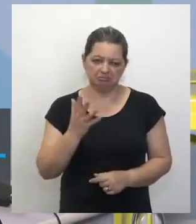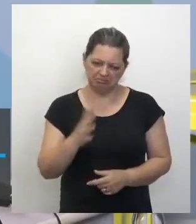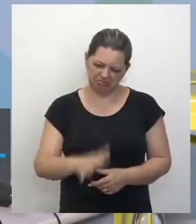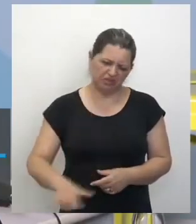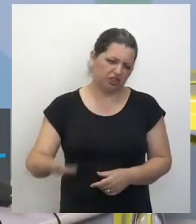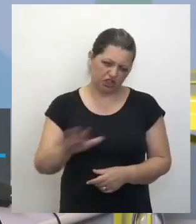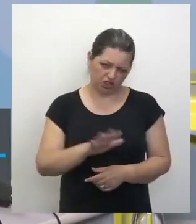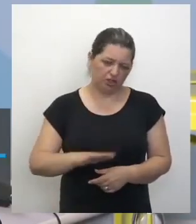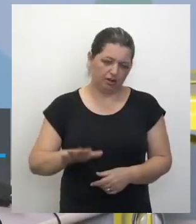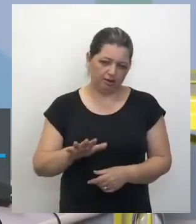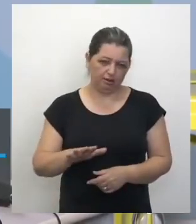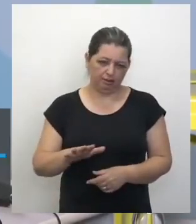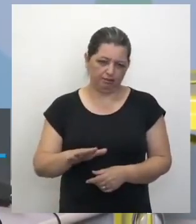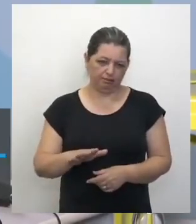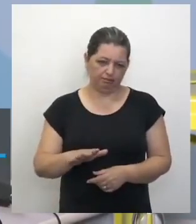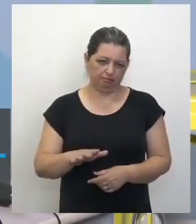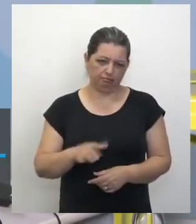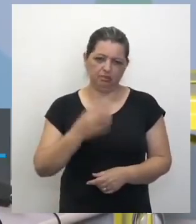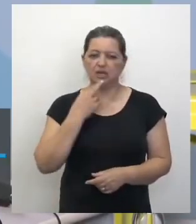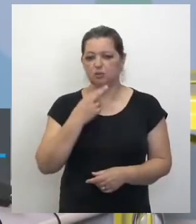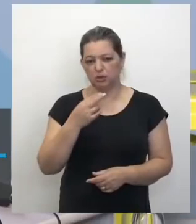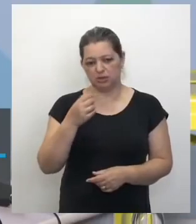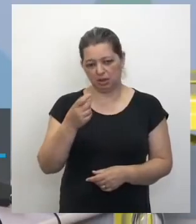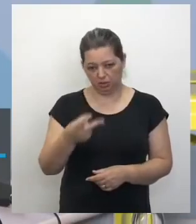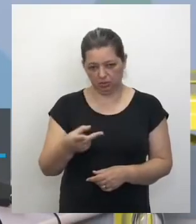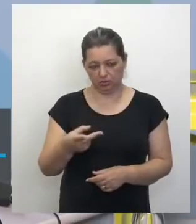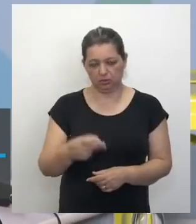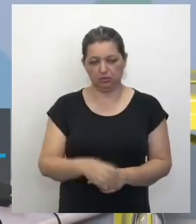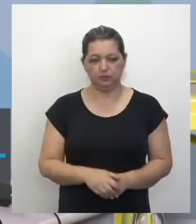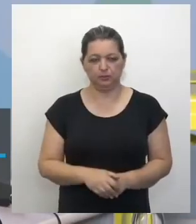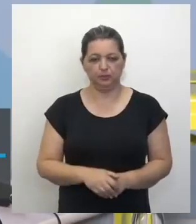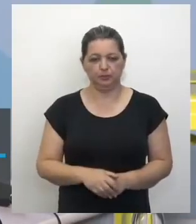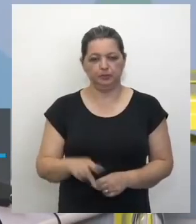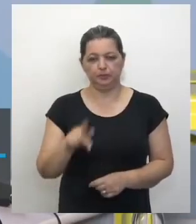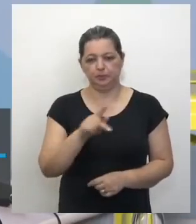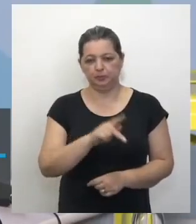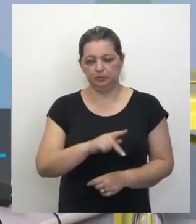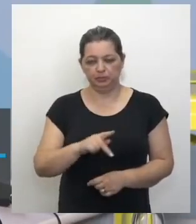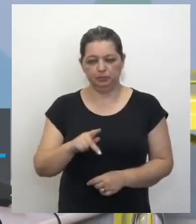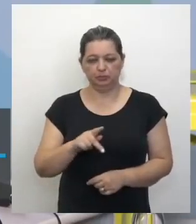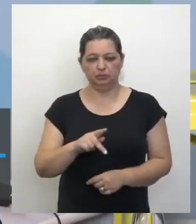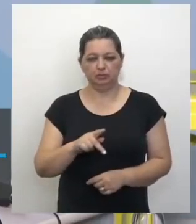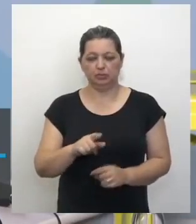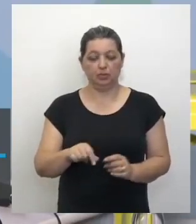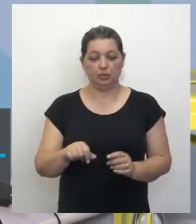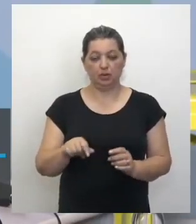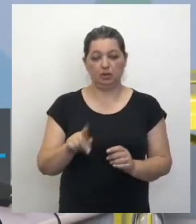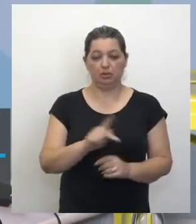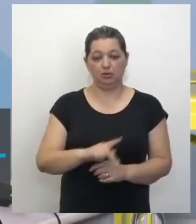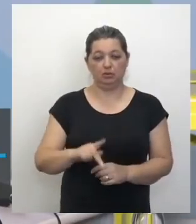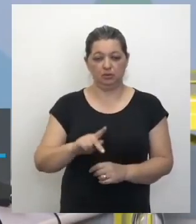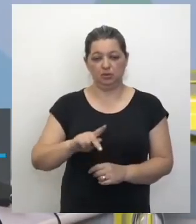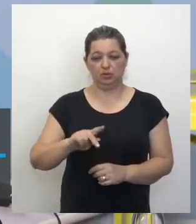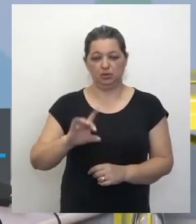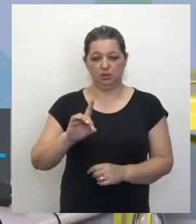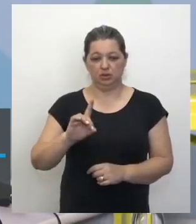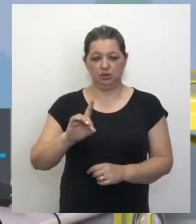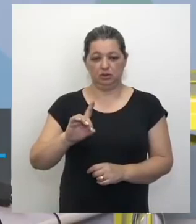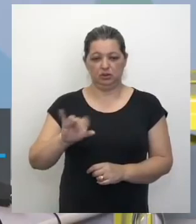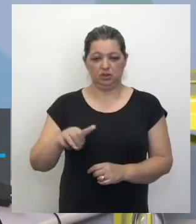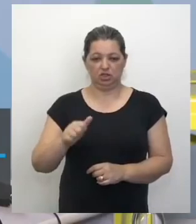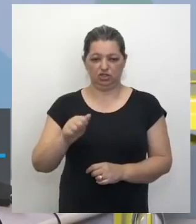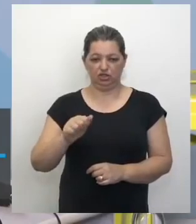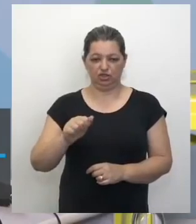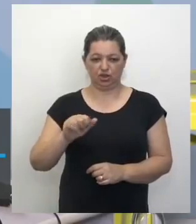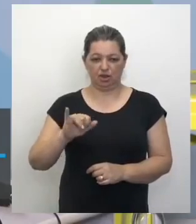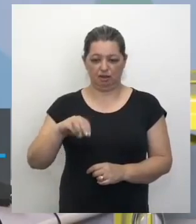geral, colocando aqui 12 também. Alunos lá da Escola Francisco Parente, tá? Professor Dejaime, é isso?